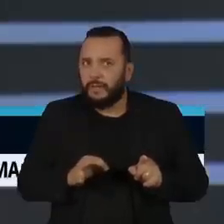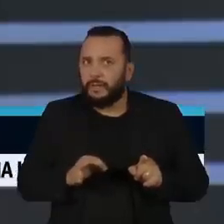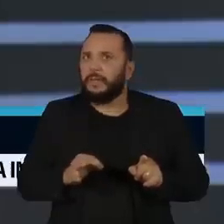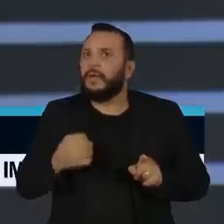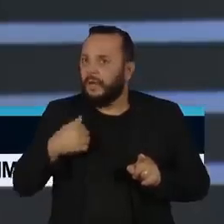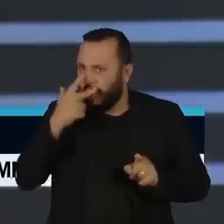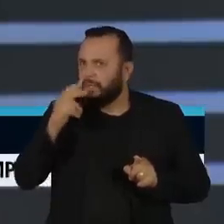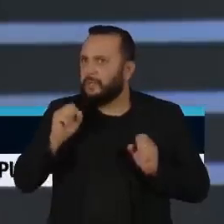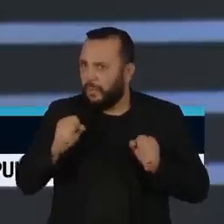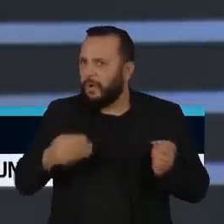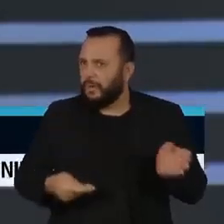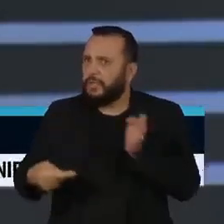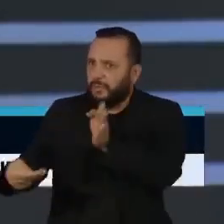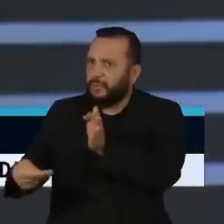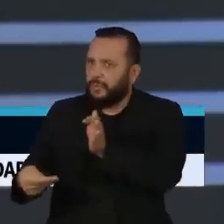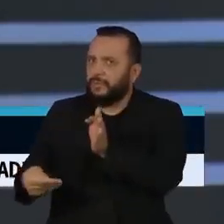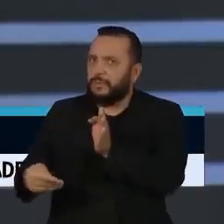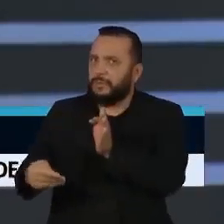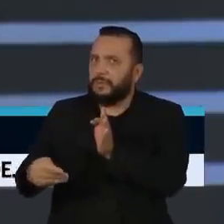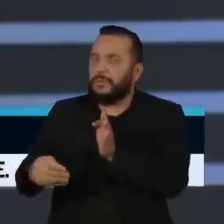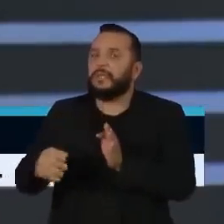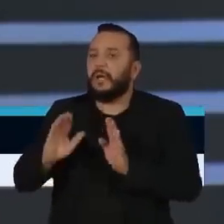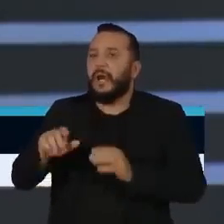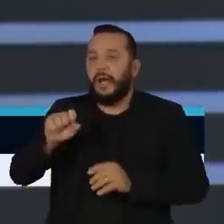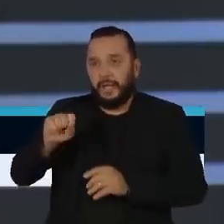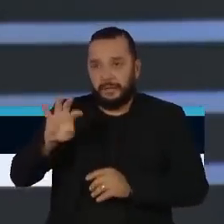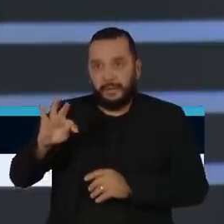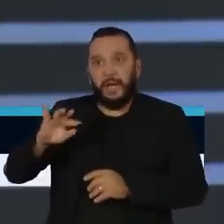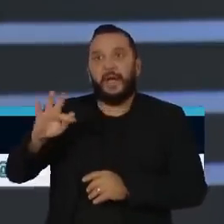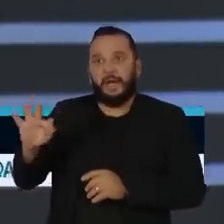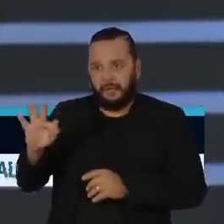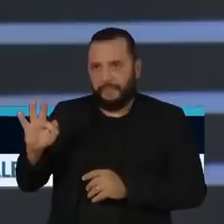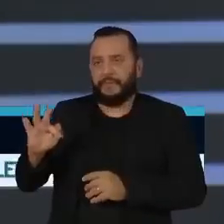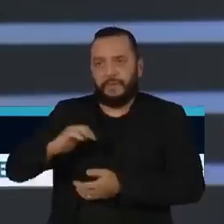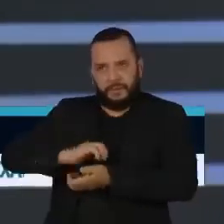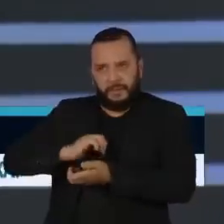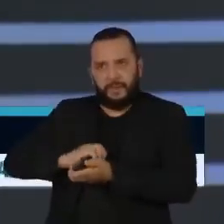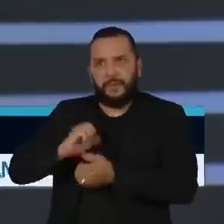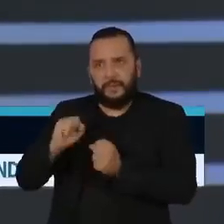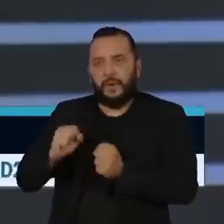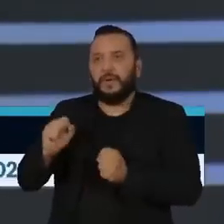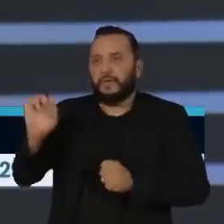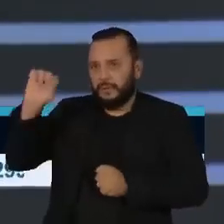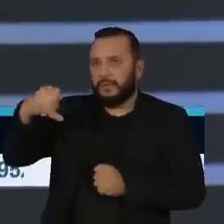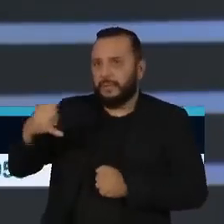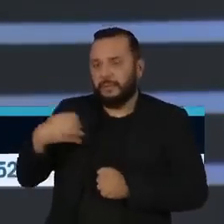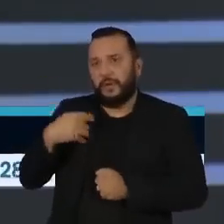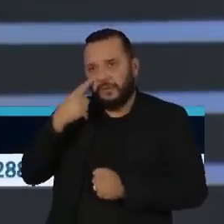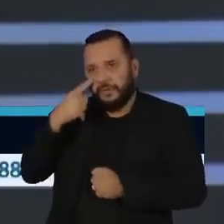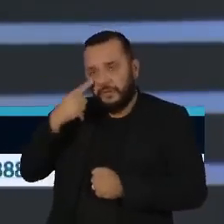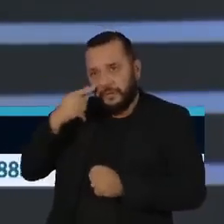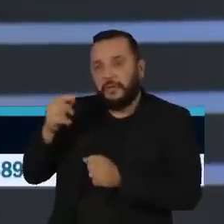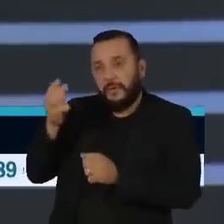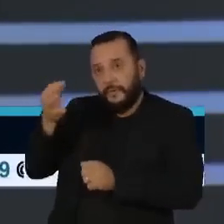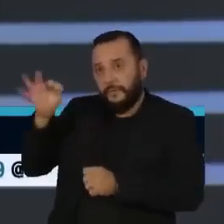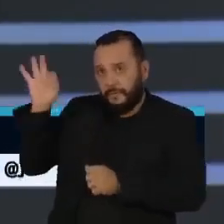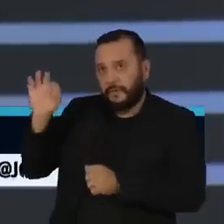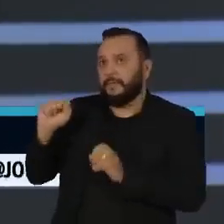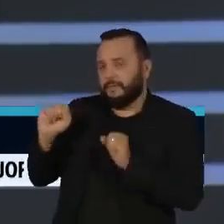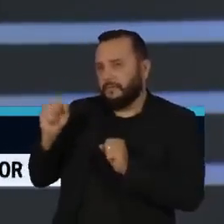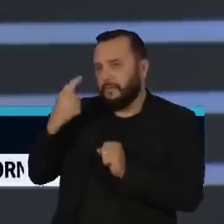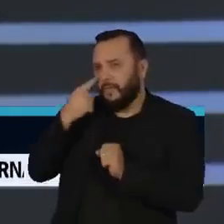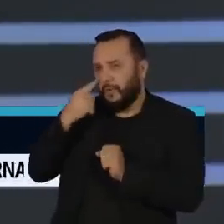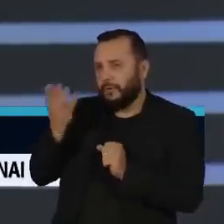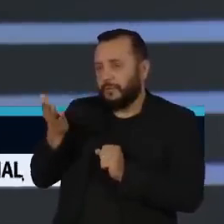tem possibilidade de ele recorrer o STF né pode até checar mas acho que é o STF ele pode